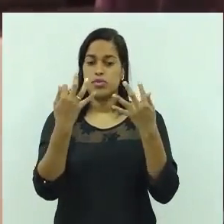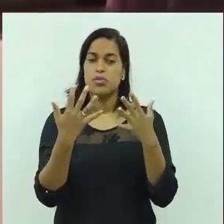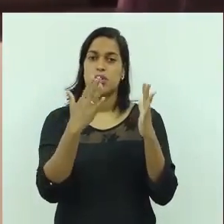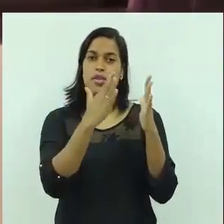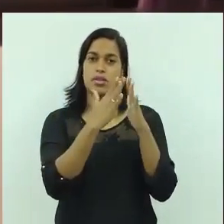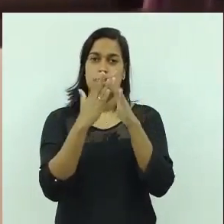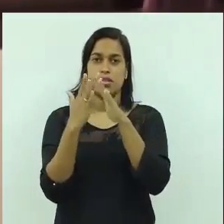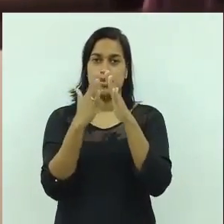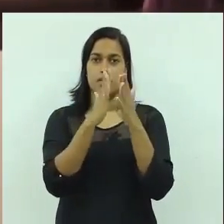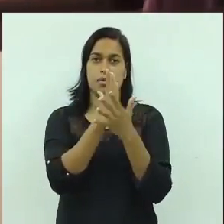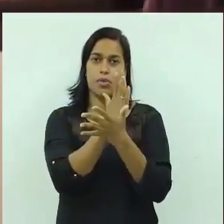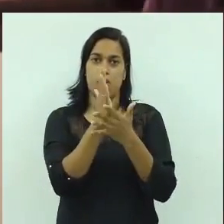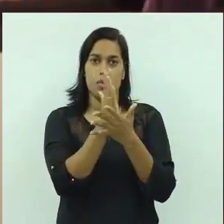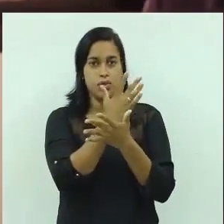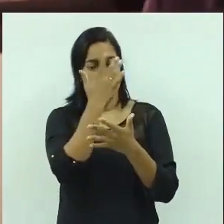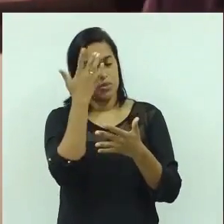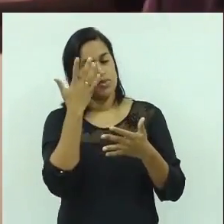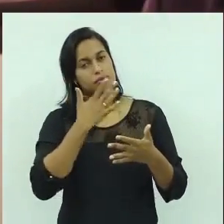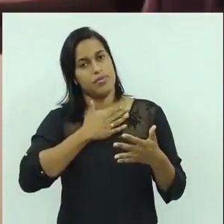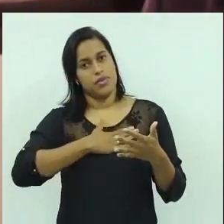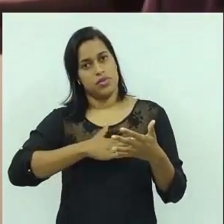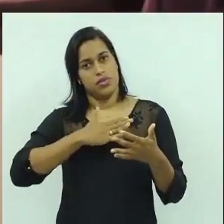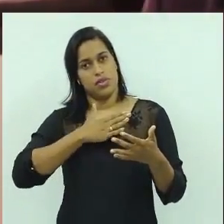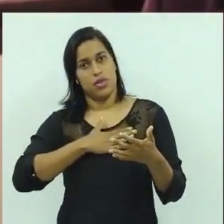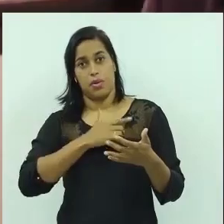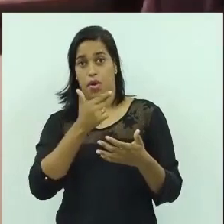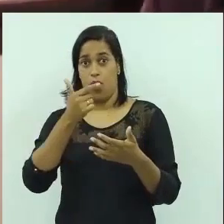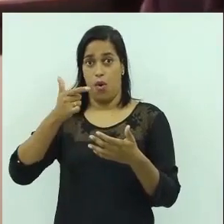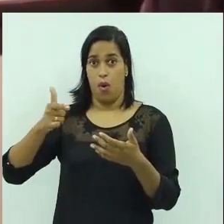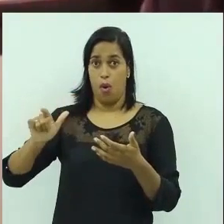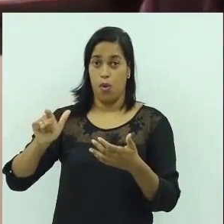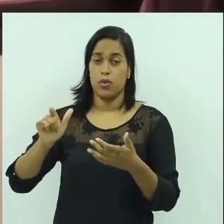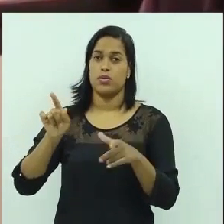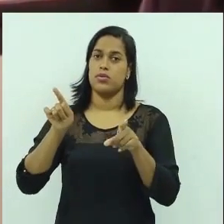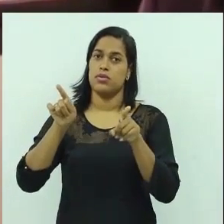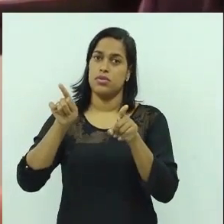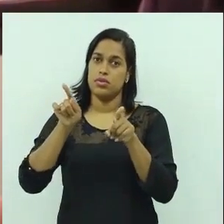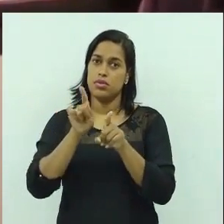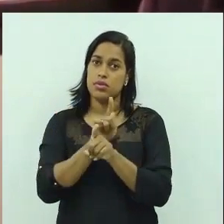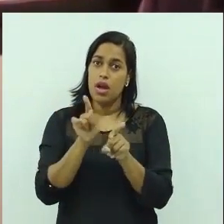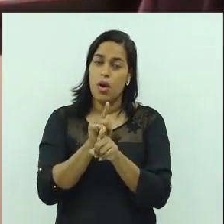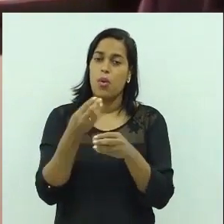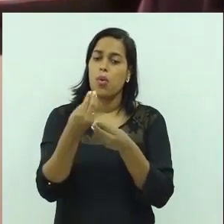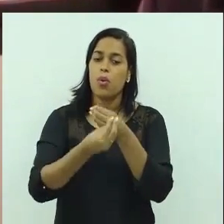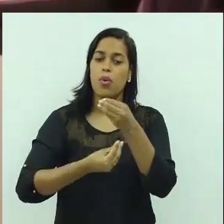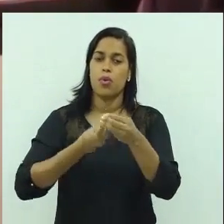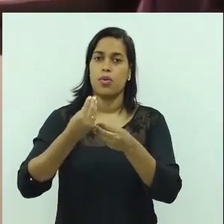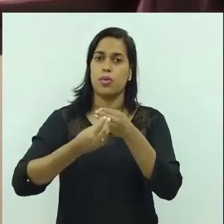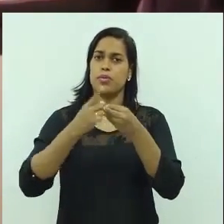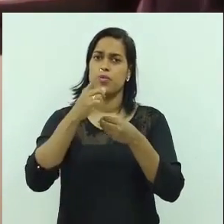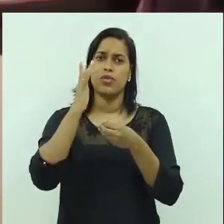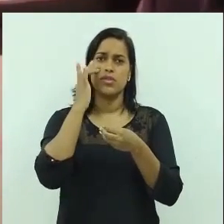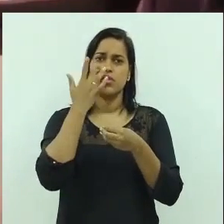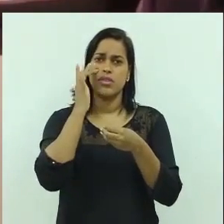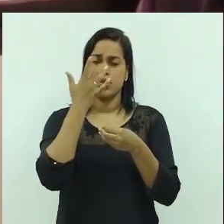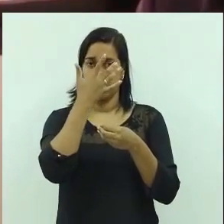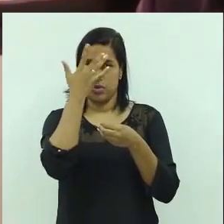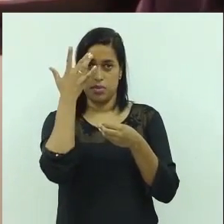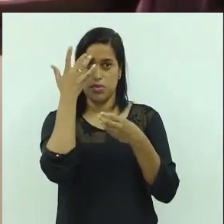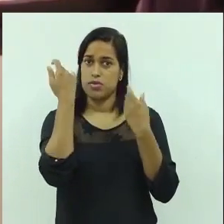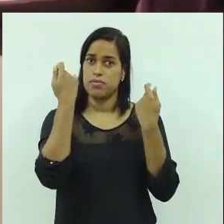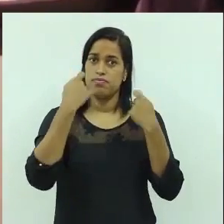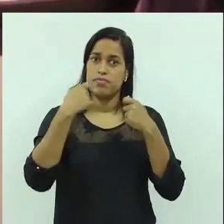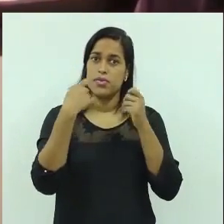dinâmica, algumas pessoas ficam mais quietinhas, outras são mais atiradas. E o que você acha que a pessoa